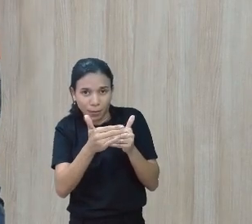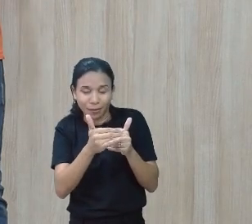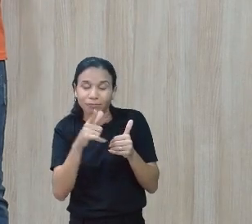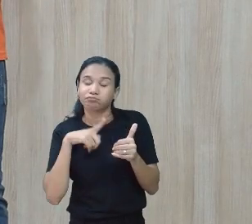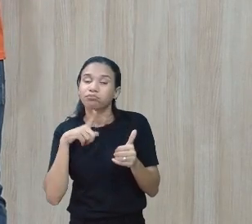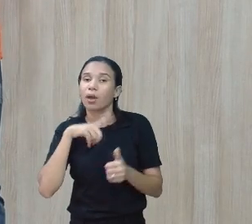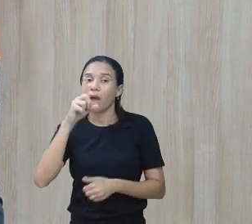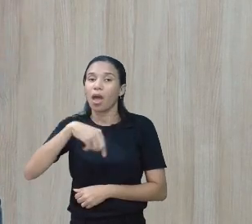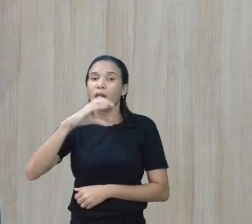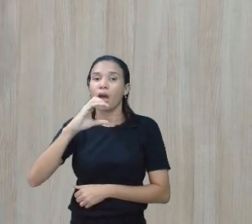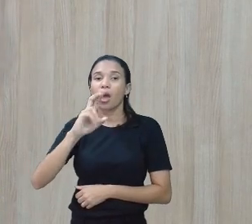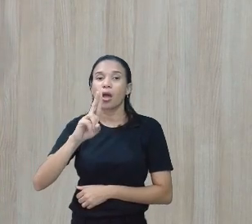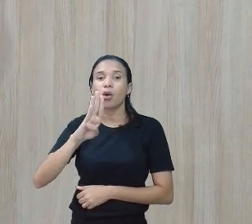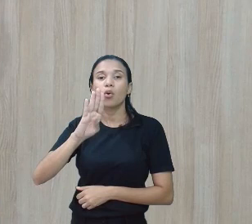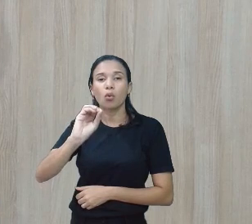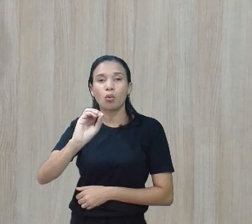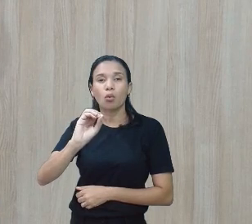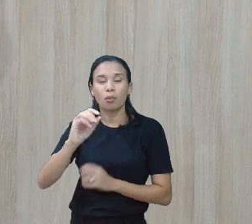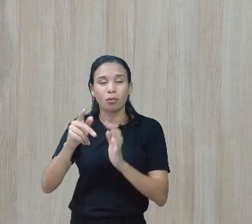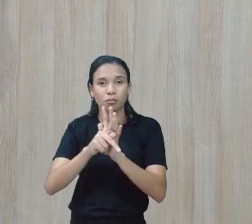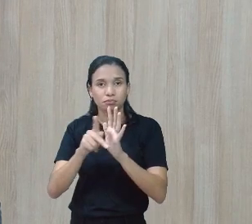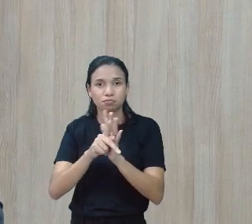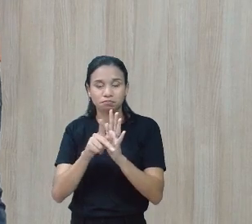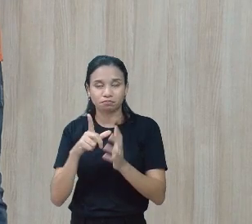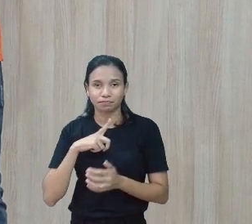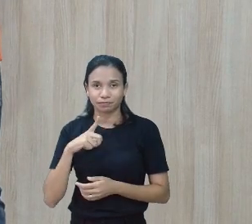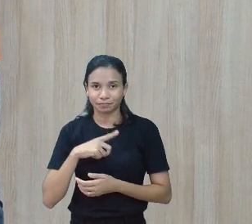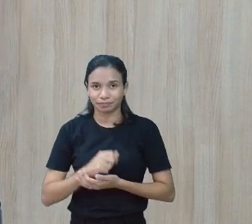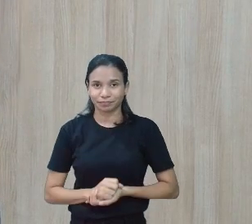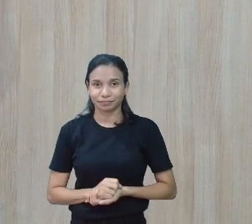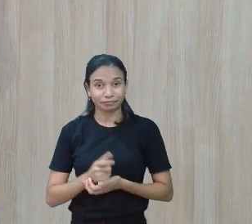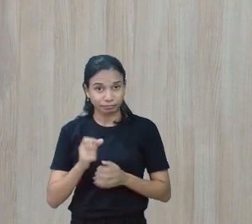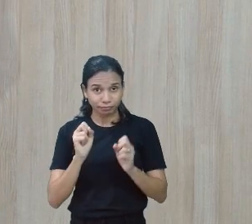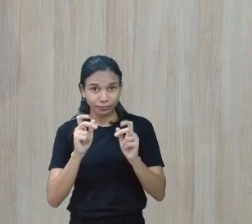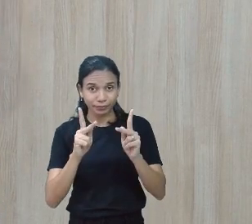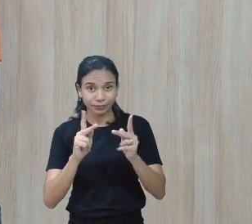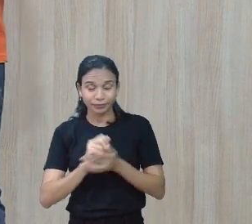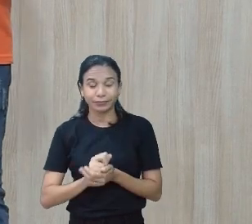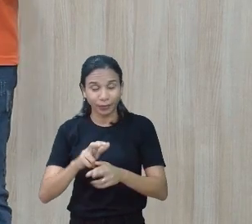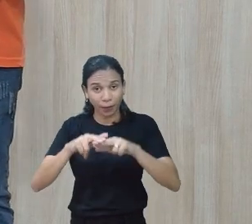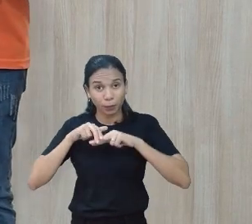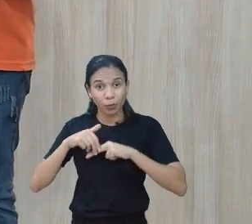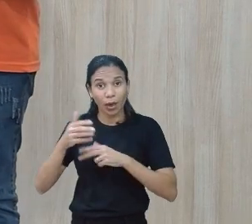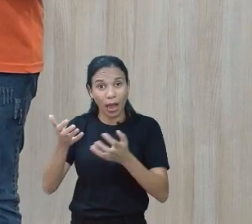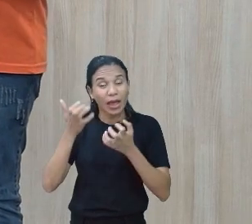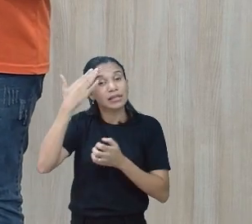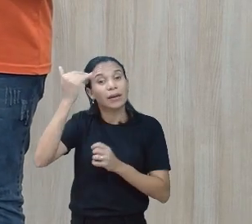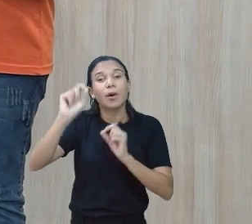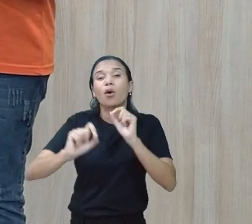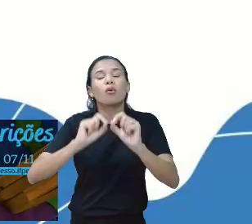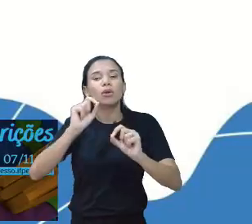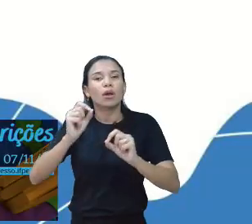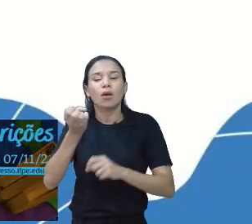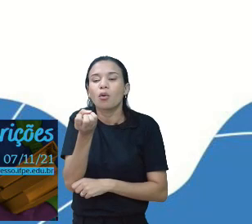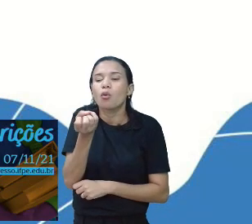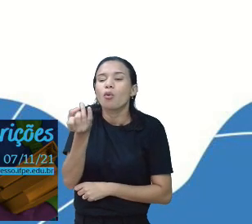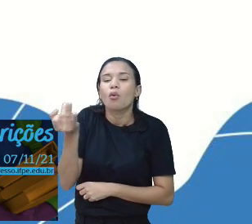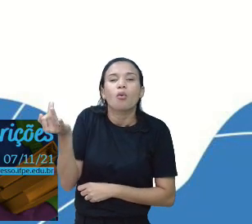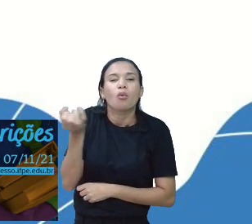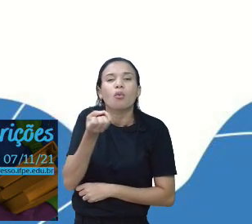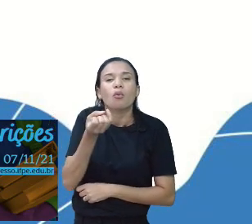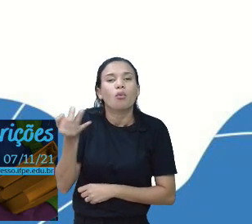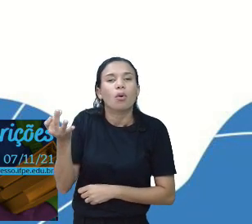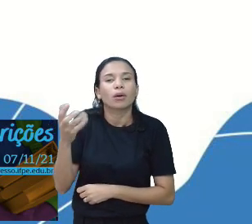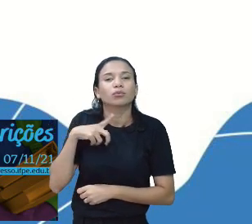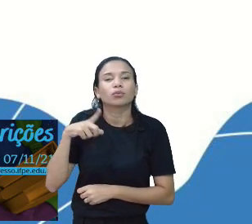cubo. Então tem 6 faces com o mesmo tamanho, tranquilo? Então ele quer saber quantos